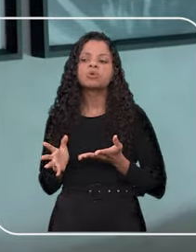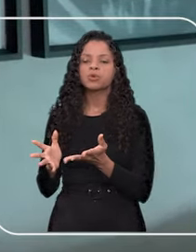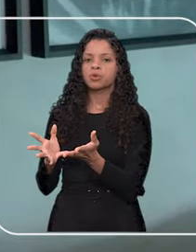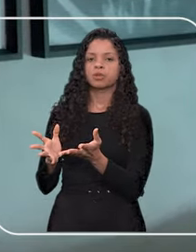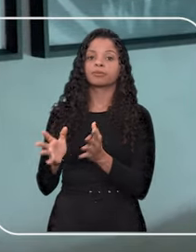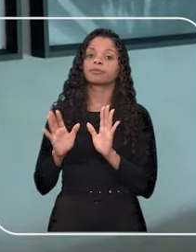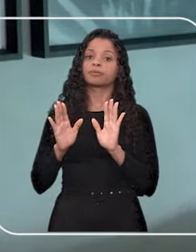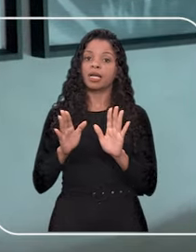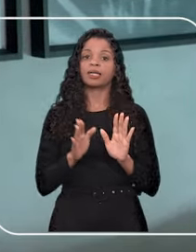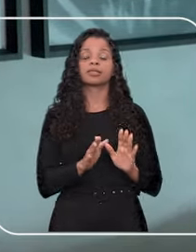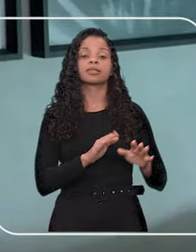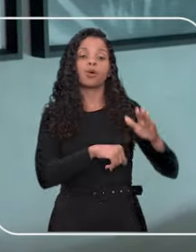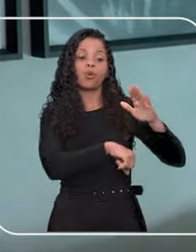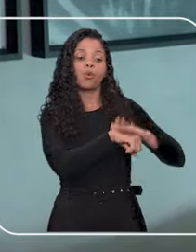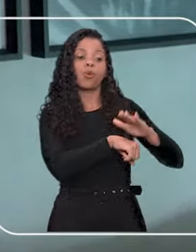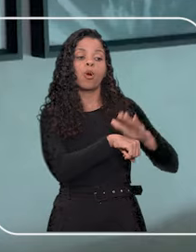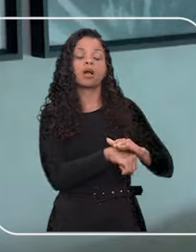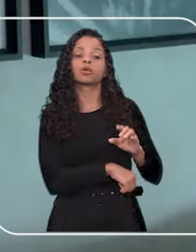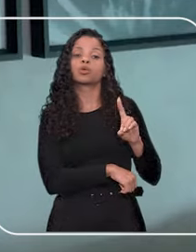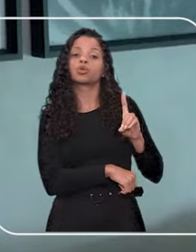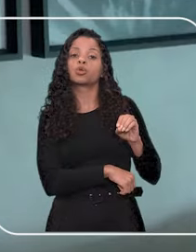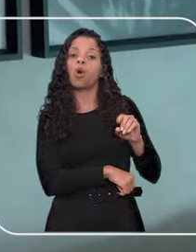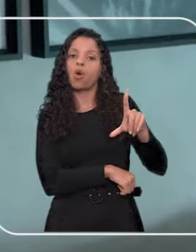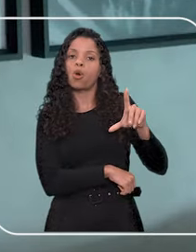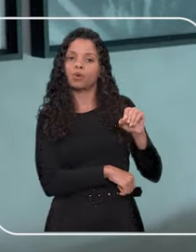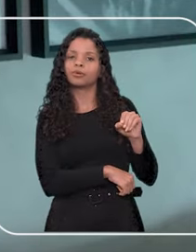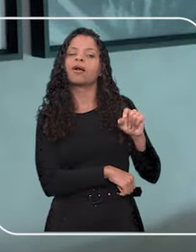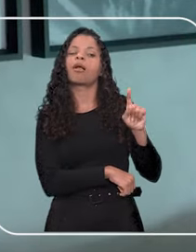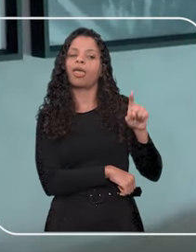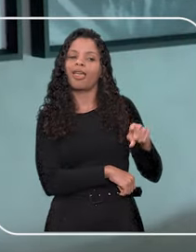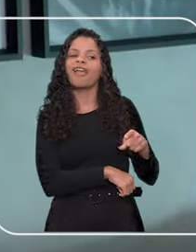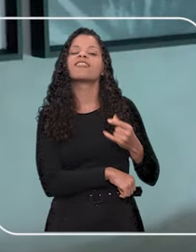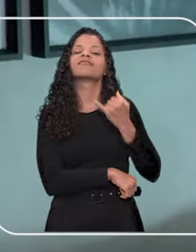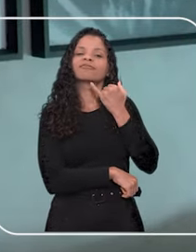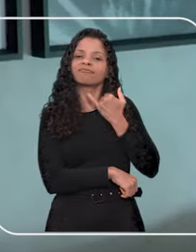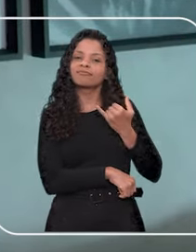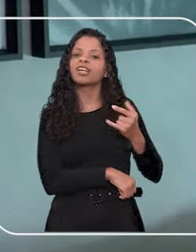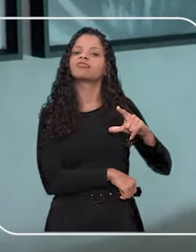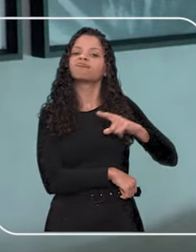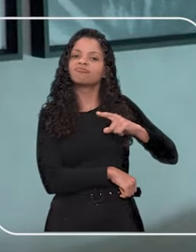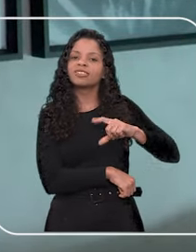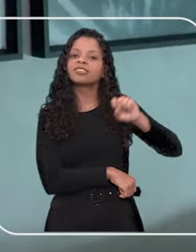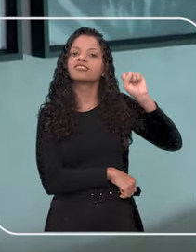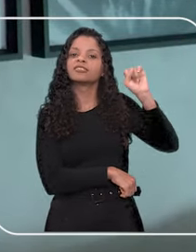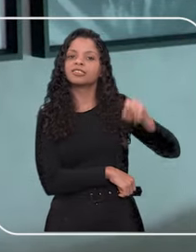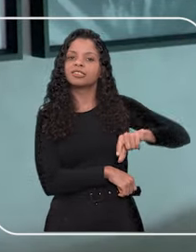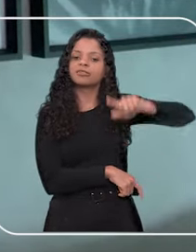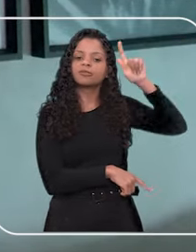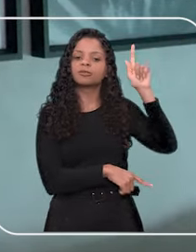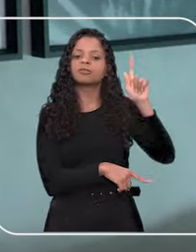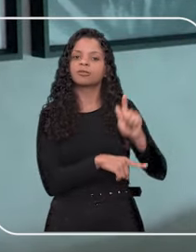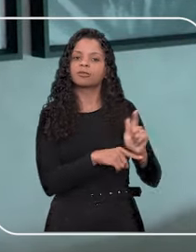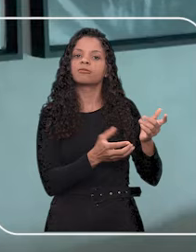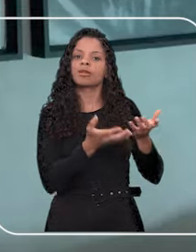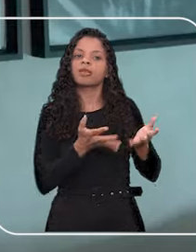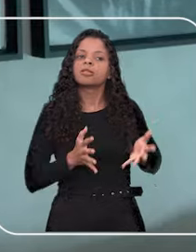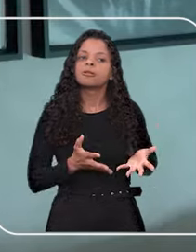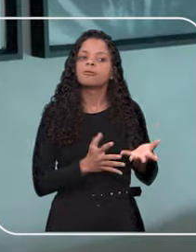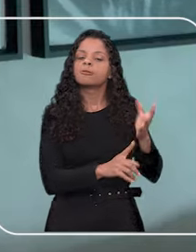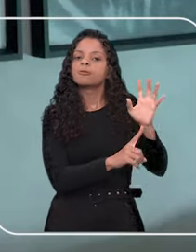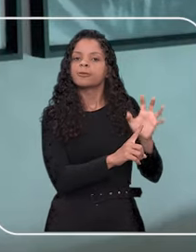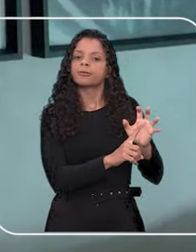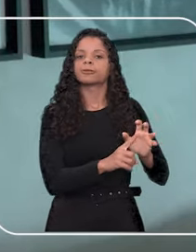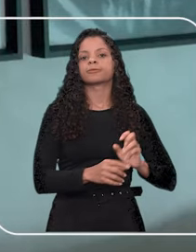aquele resultado já o ato doloso ele é intencional ou se seja o gestor queria realmente alcançar